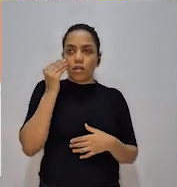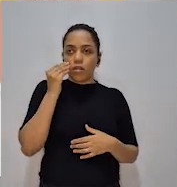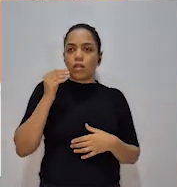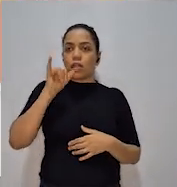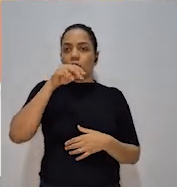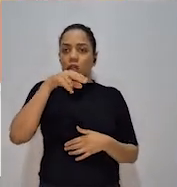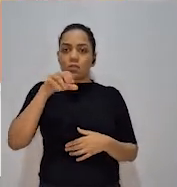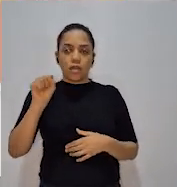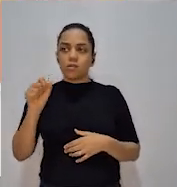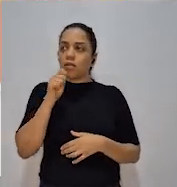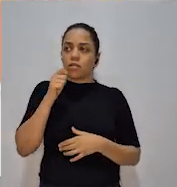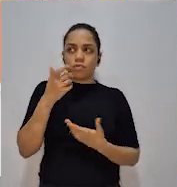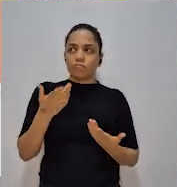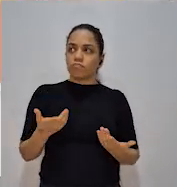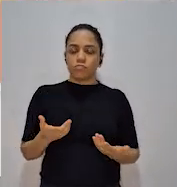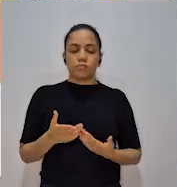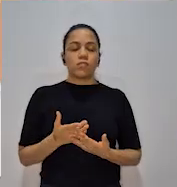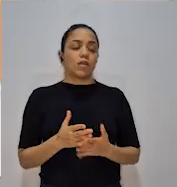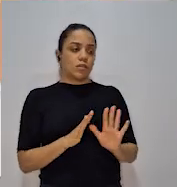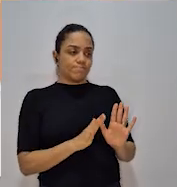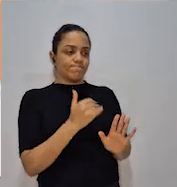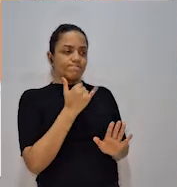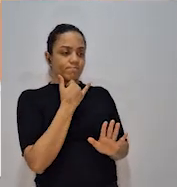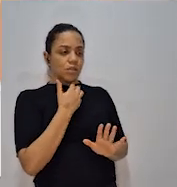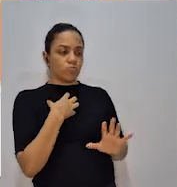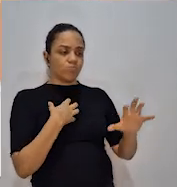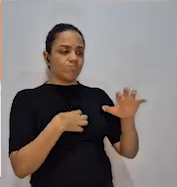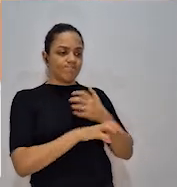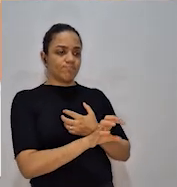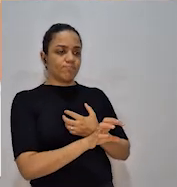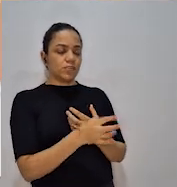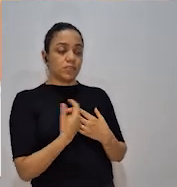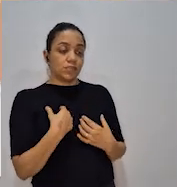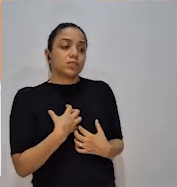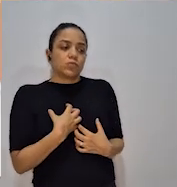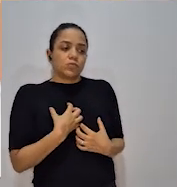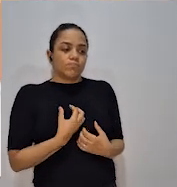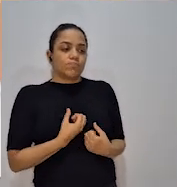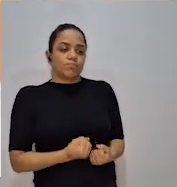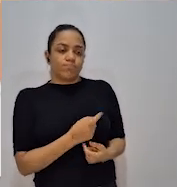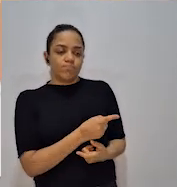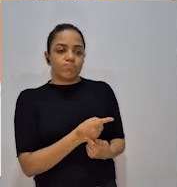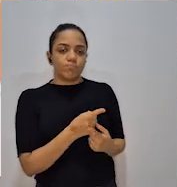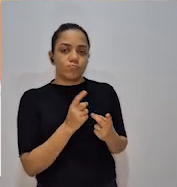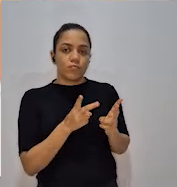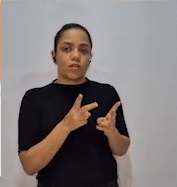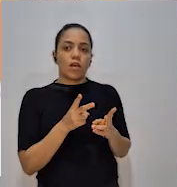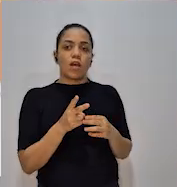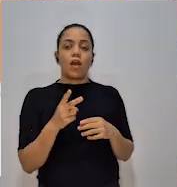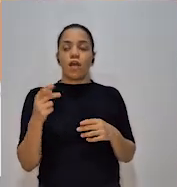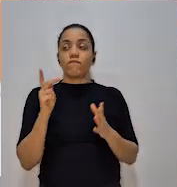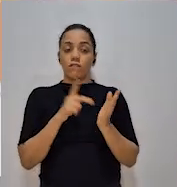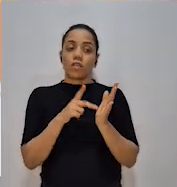pela fala. primeiro, eu sinto muito. As organizações, de um modo geral, estão lidando, e essa questão